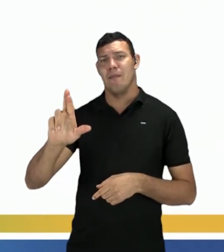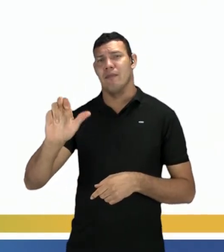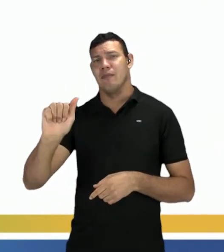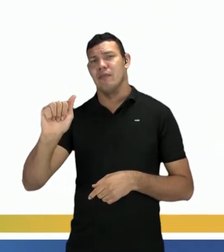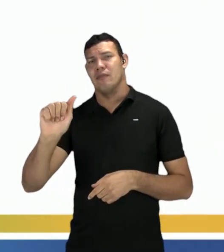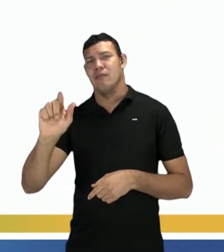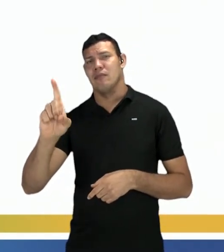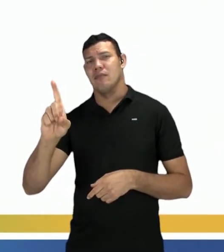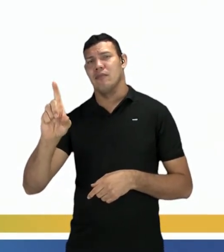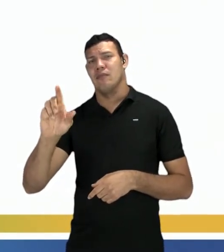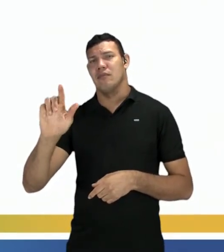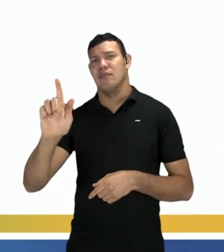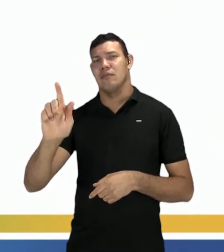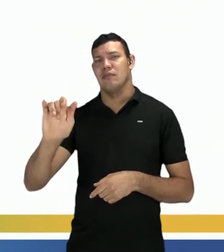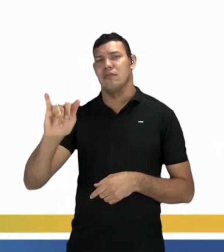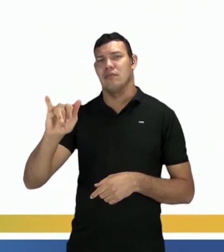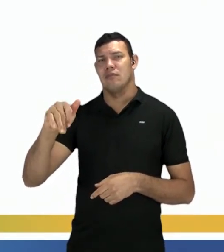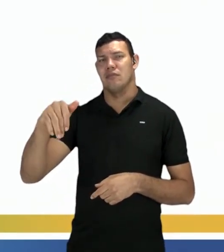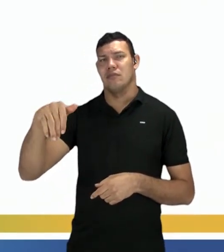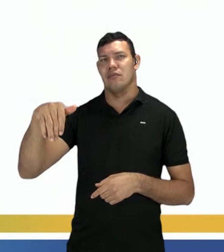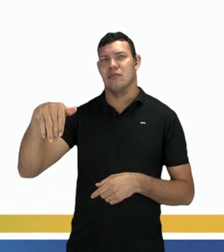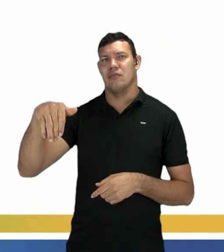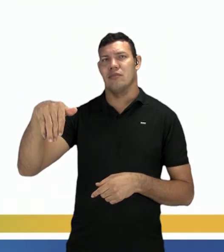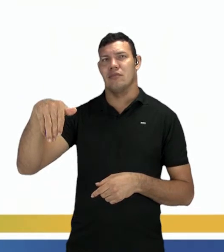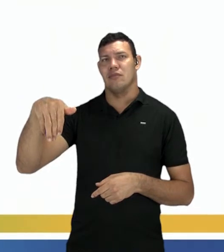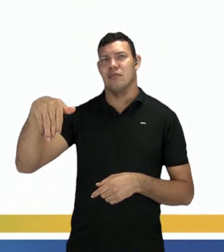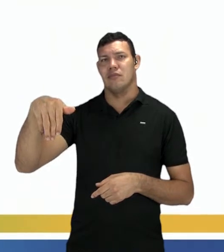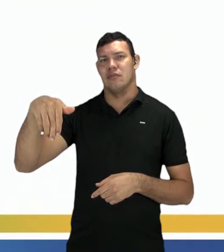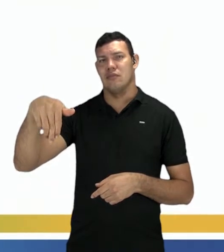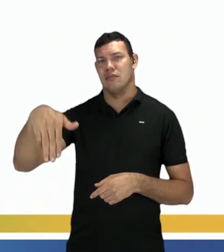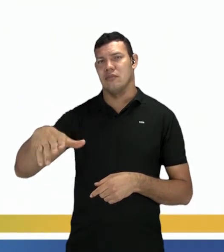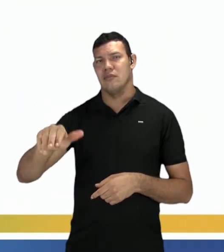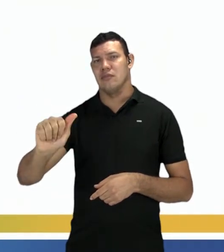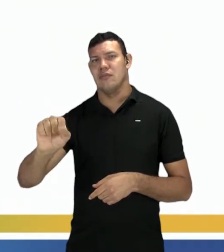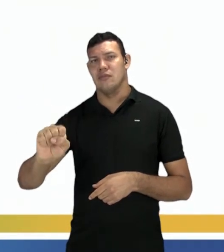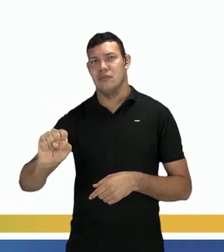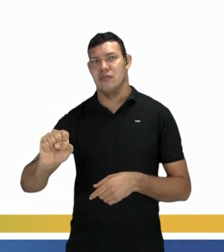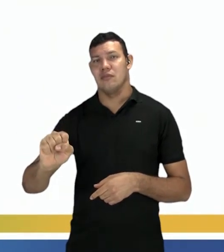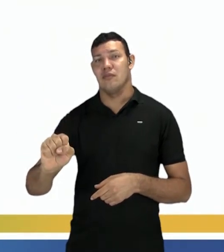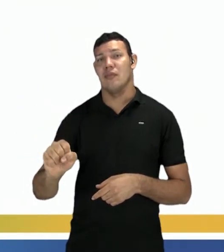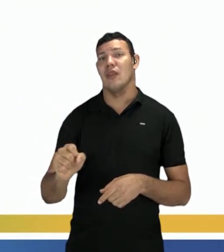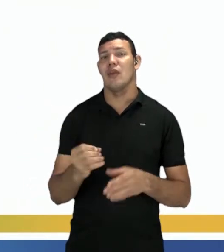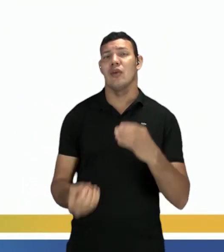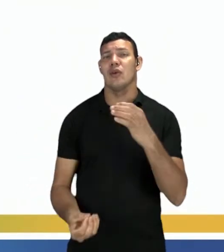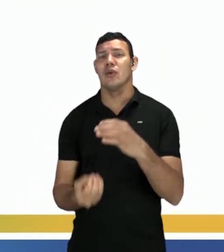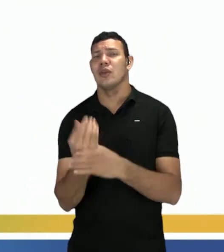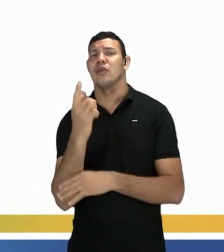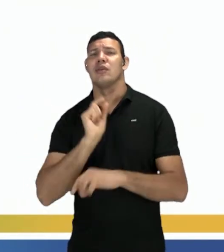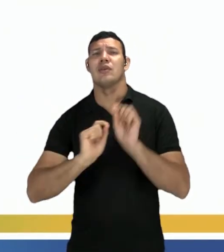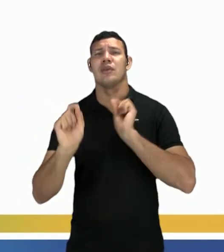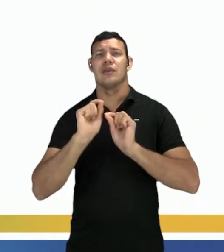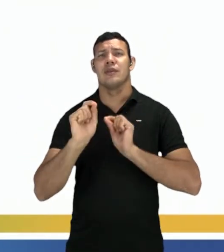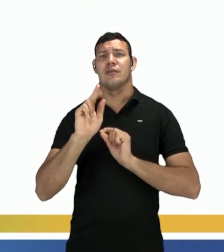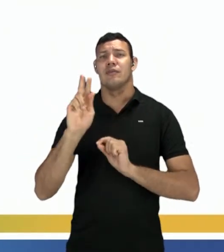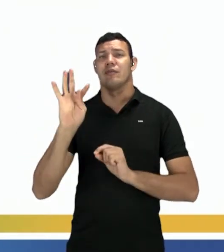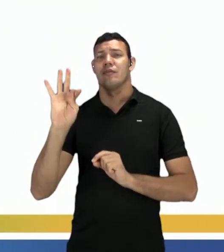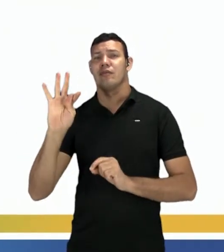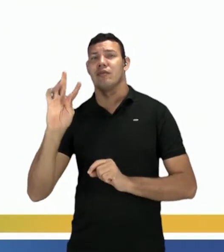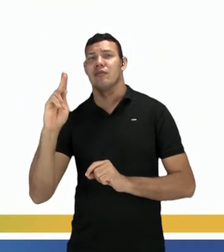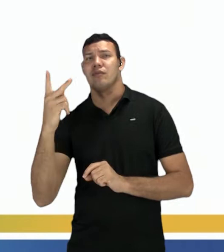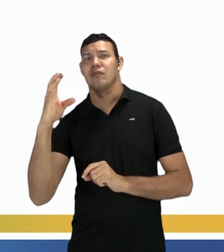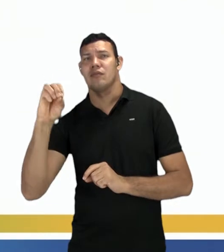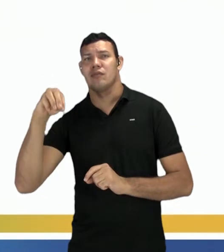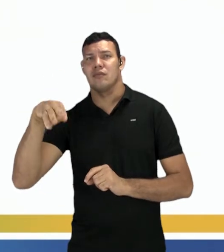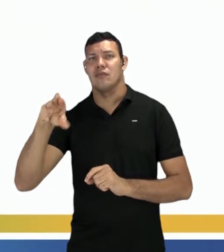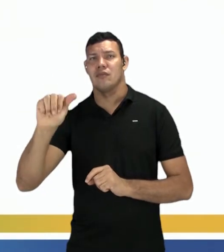ciência que muito contribuiu para as bases do conhecimento moderno também. Quebra de paradigmas.